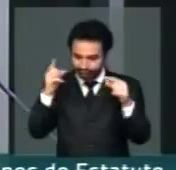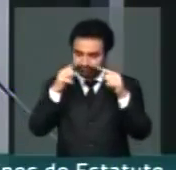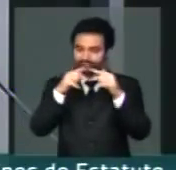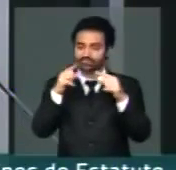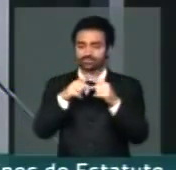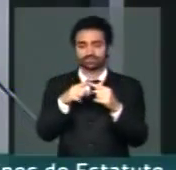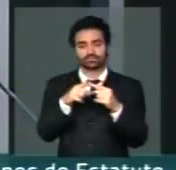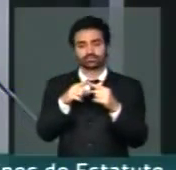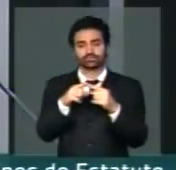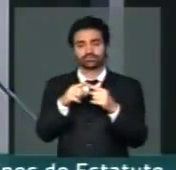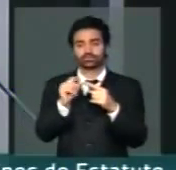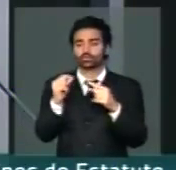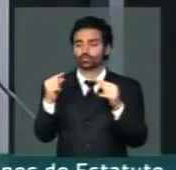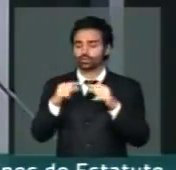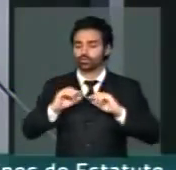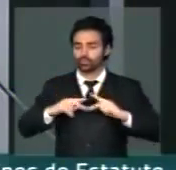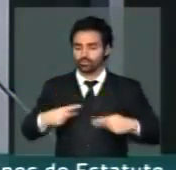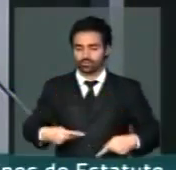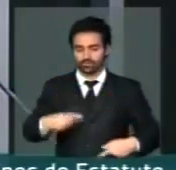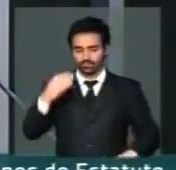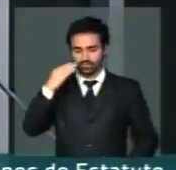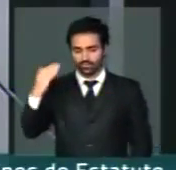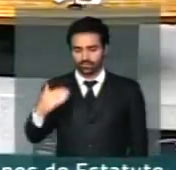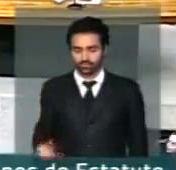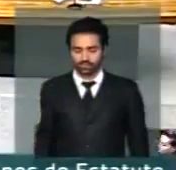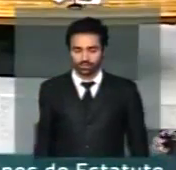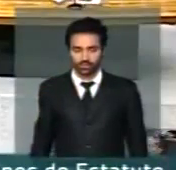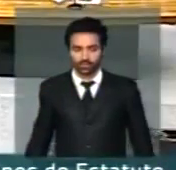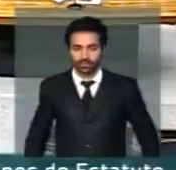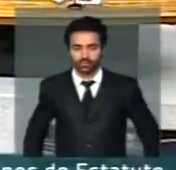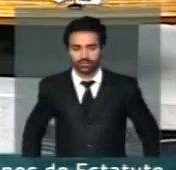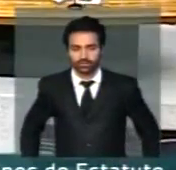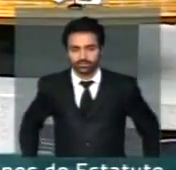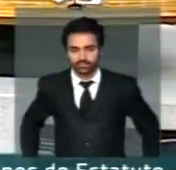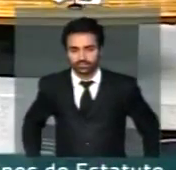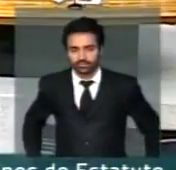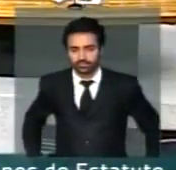sensato, é o mais humano. Obrigado, deputado Chico Alencar. Deputado Glauber.